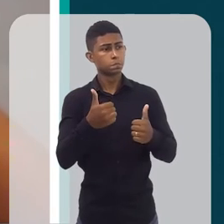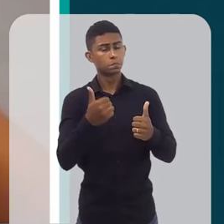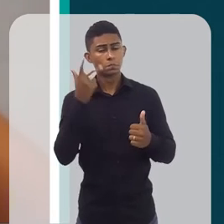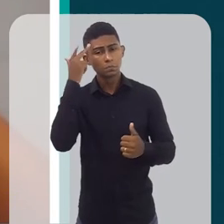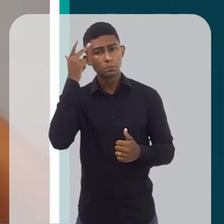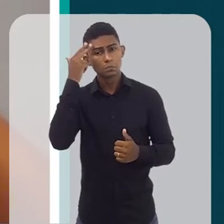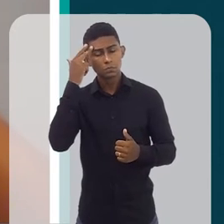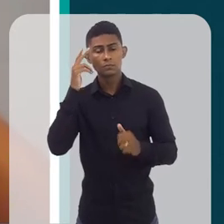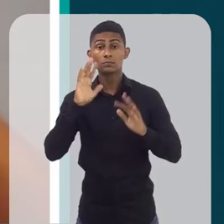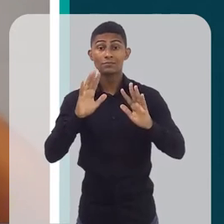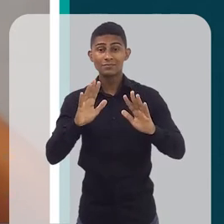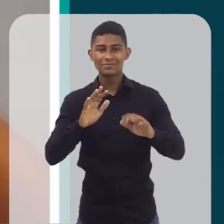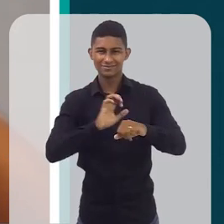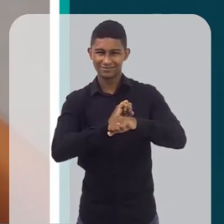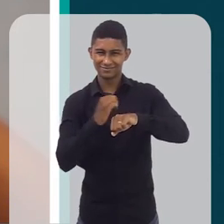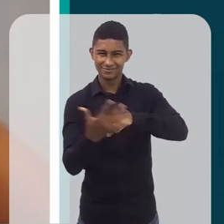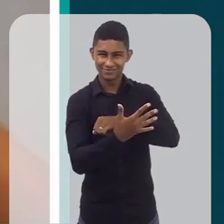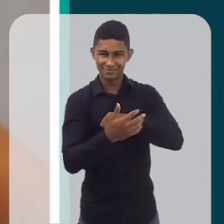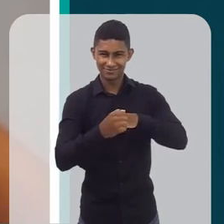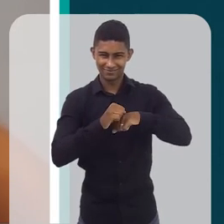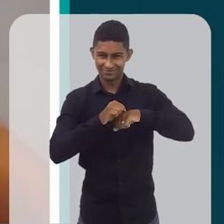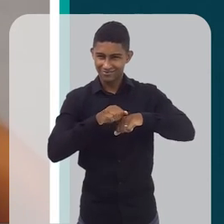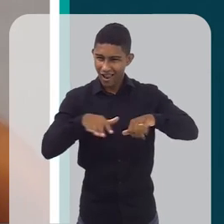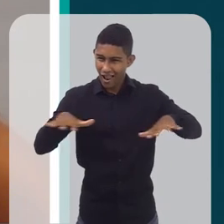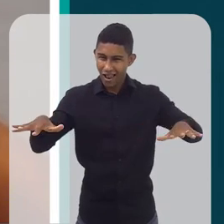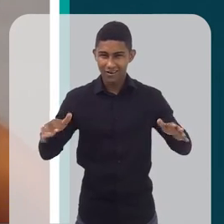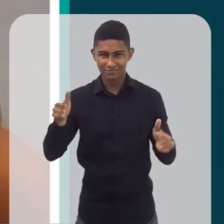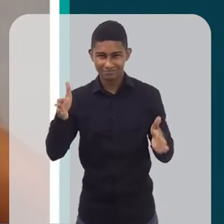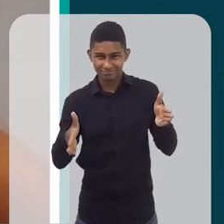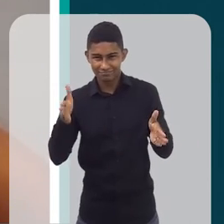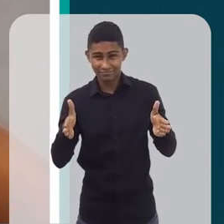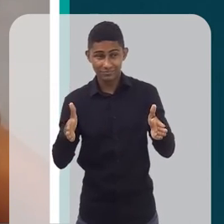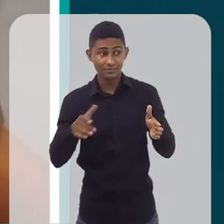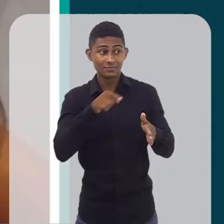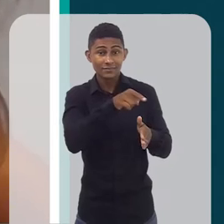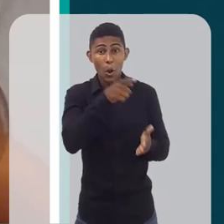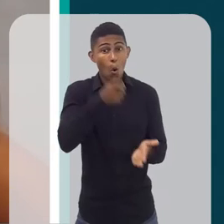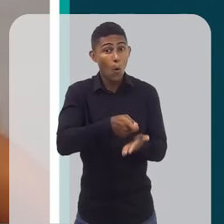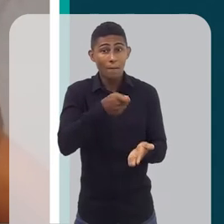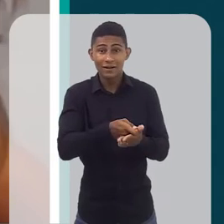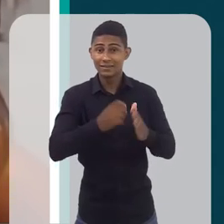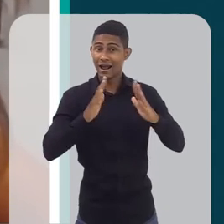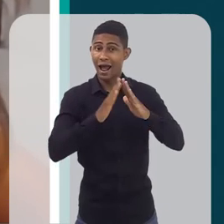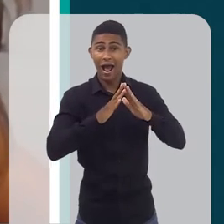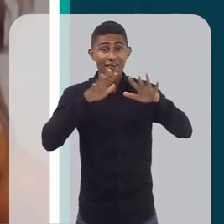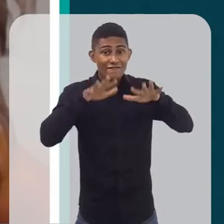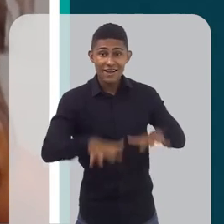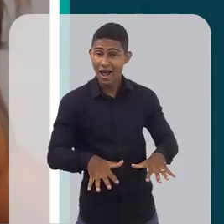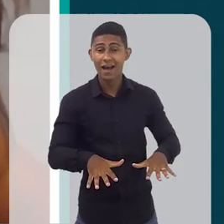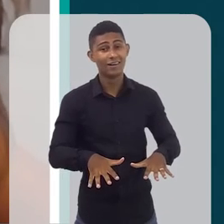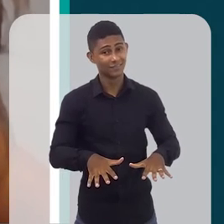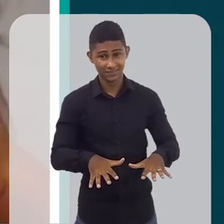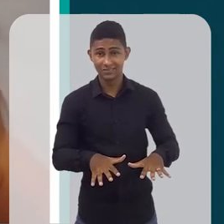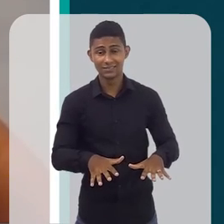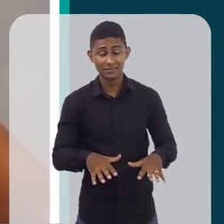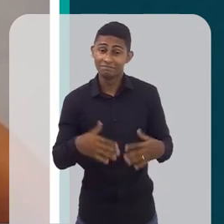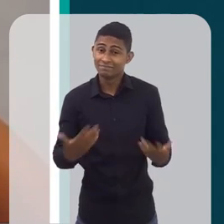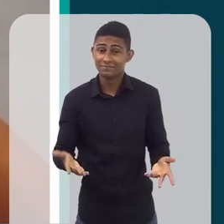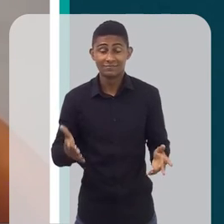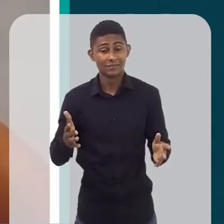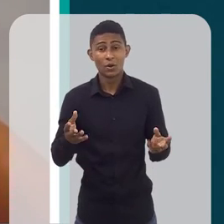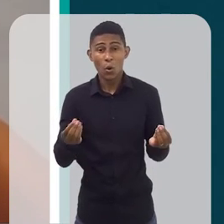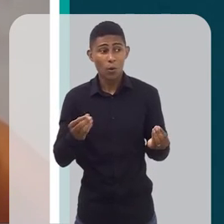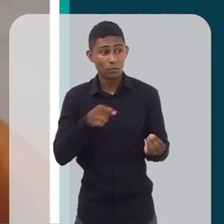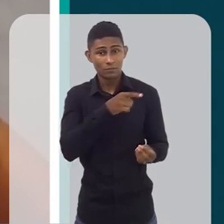De repente, essas crianças foram impostas que não podiam mais ir para a escola, não podiam sair de casa, tinham que ficar presas dentro de casa.